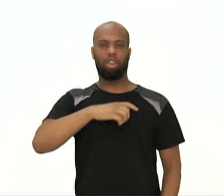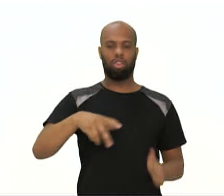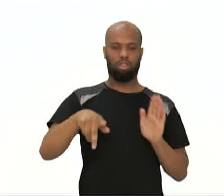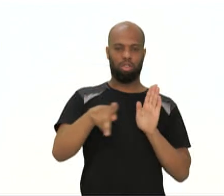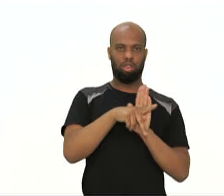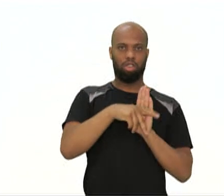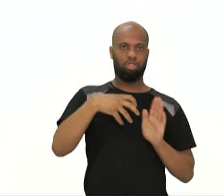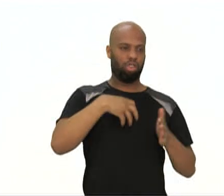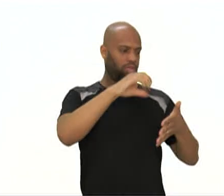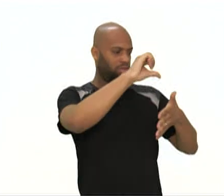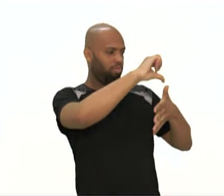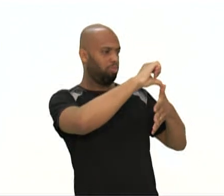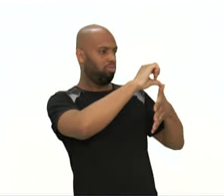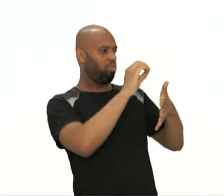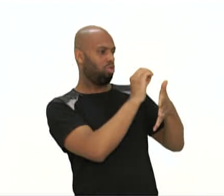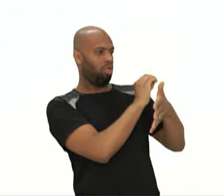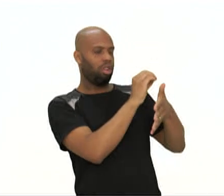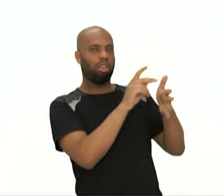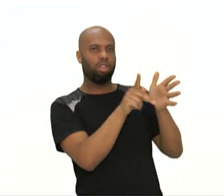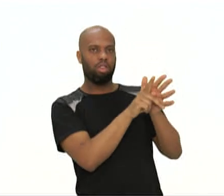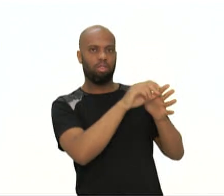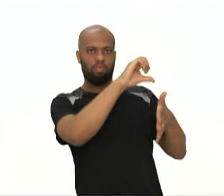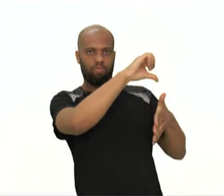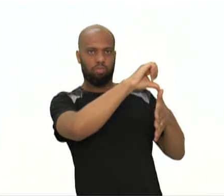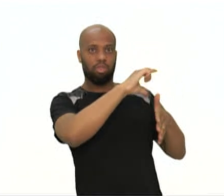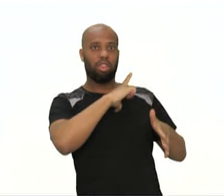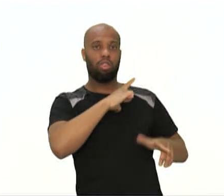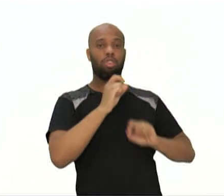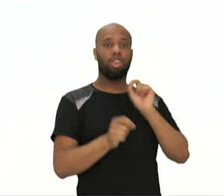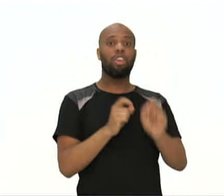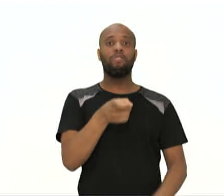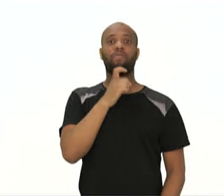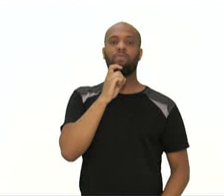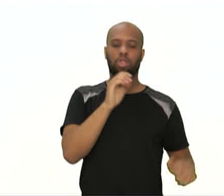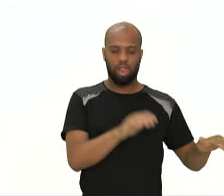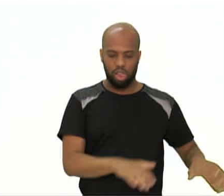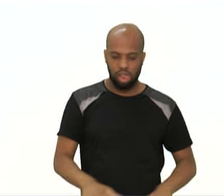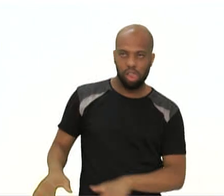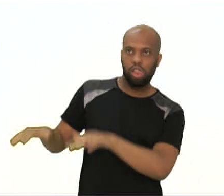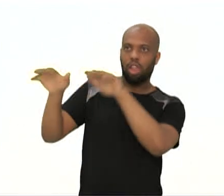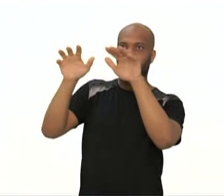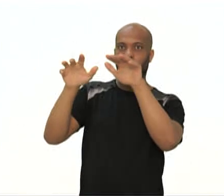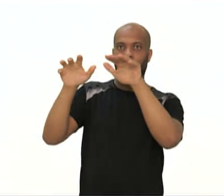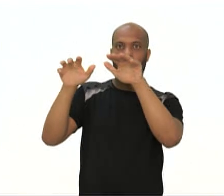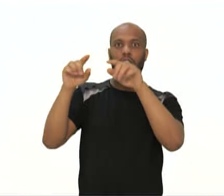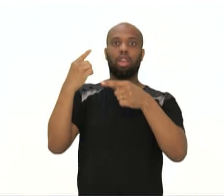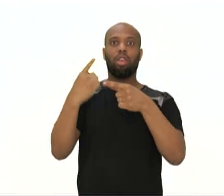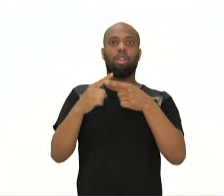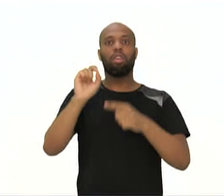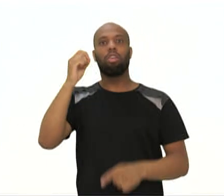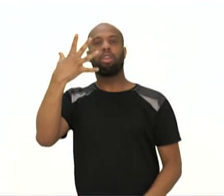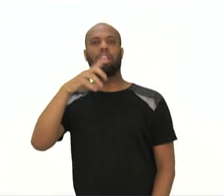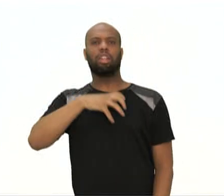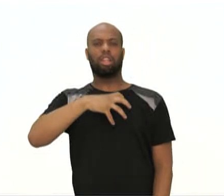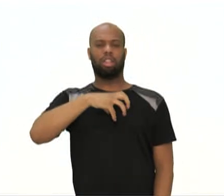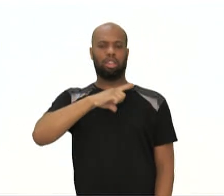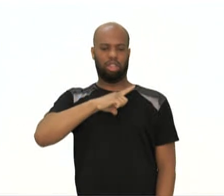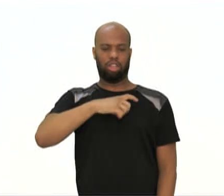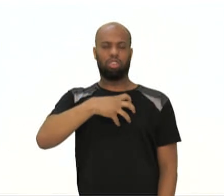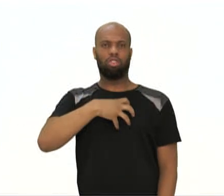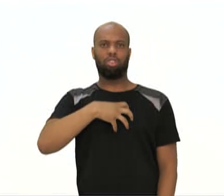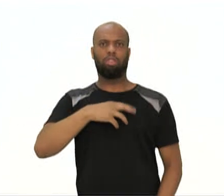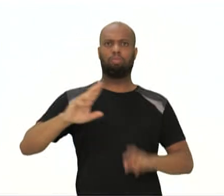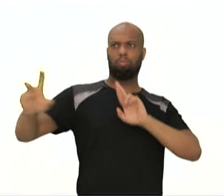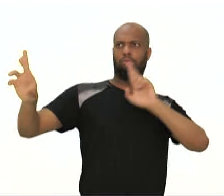do Sul, água fria e profunda com nutrientes chegando à superfície, tornando a região uma das áreas mais piscosas